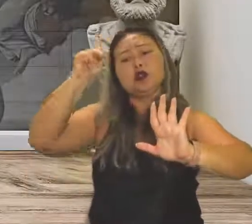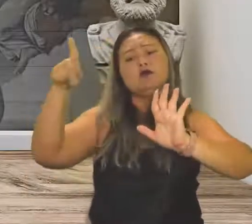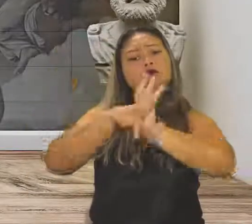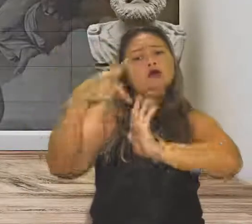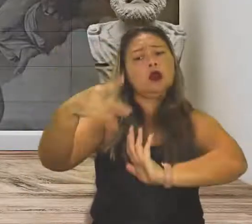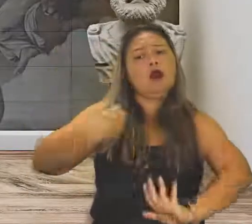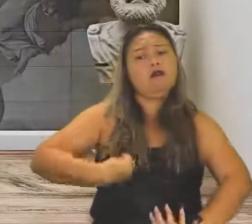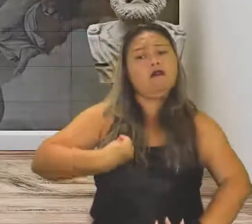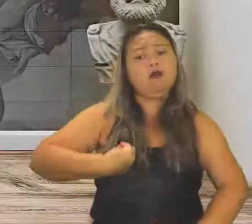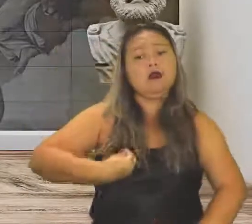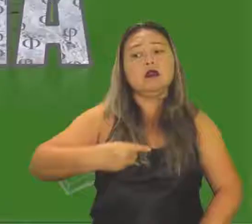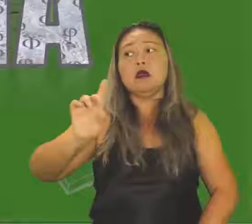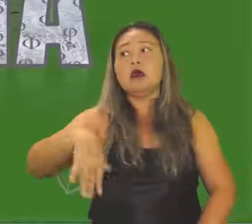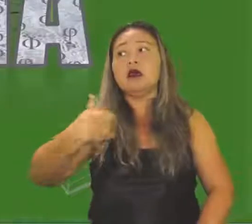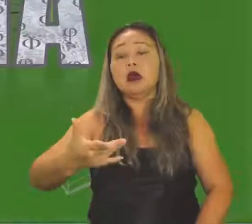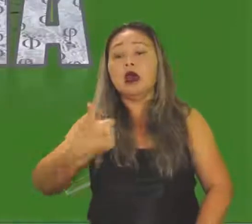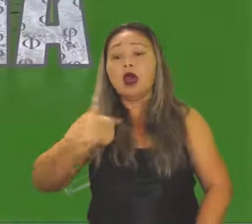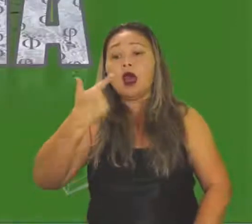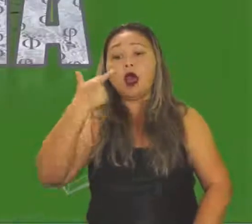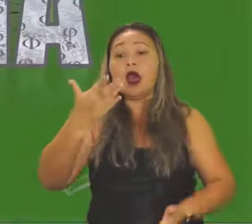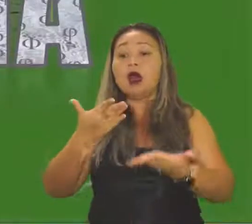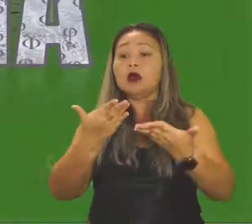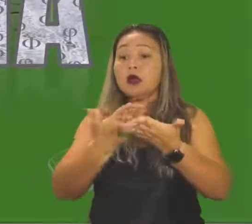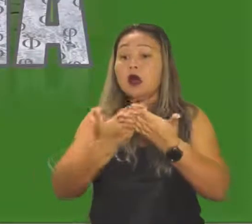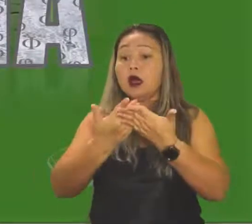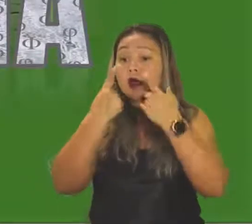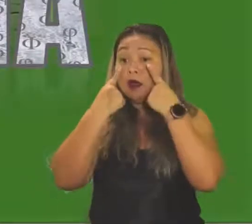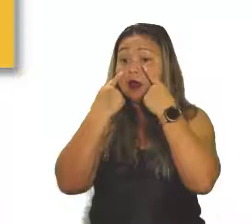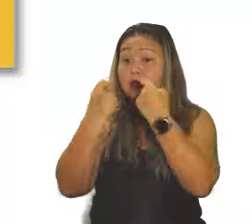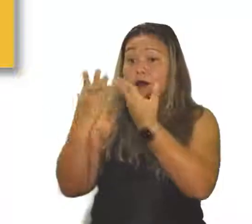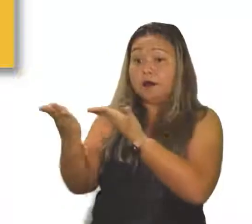vamos para a nossa aulinha, ela está bem interessante. Vamos lá? Olha aí.